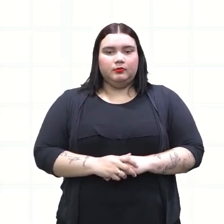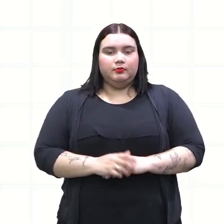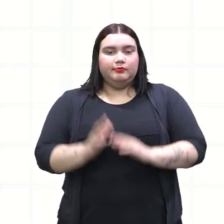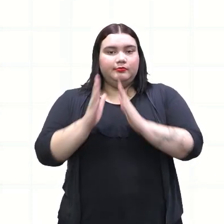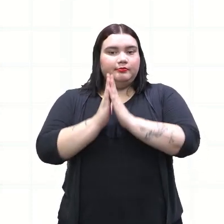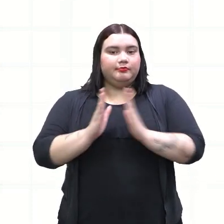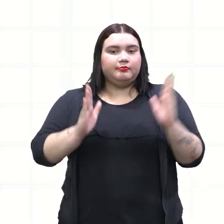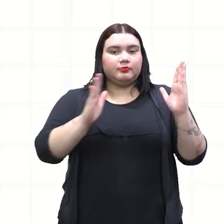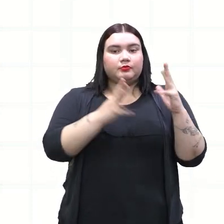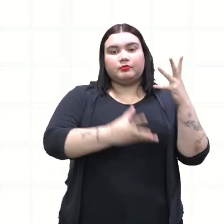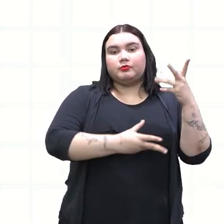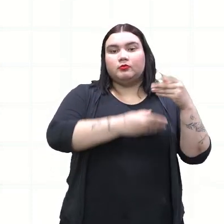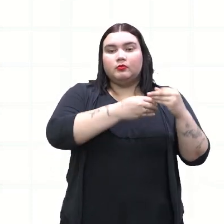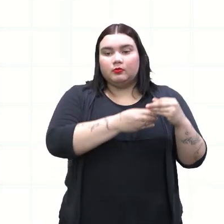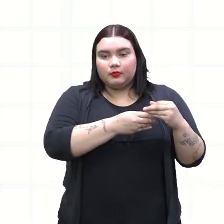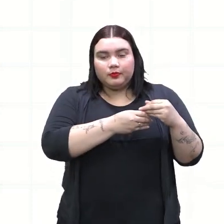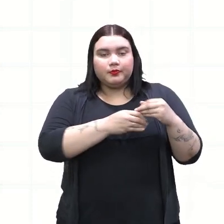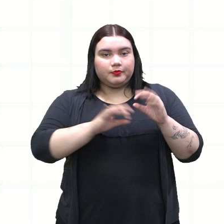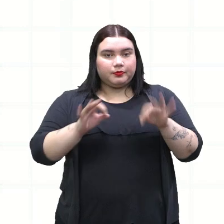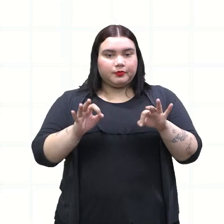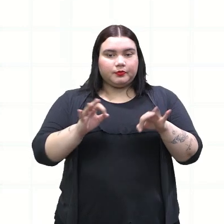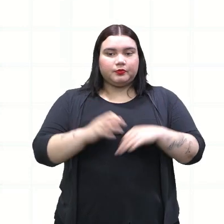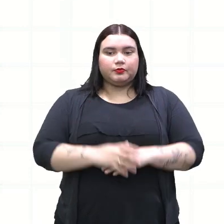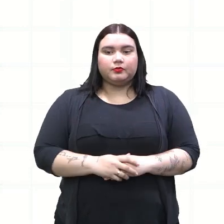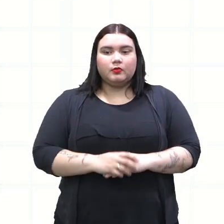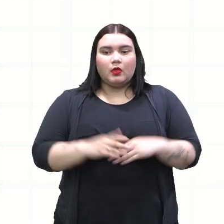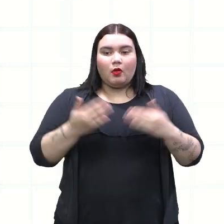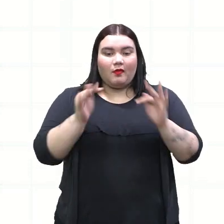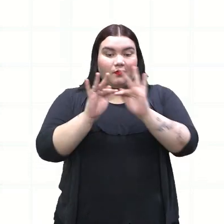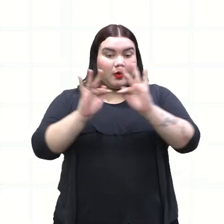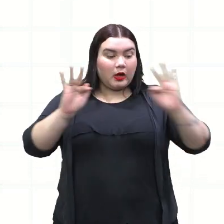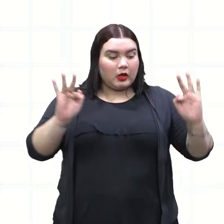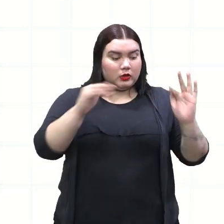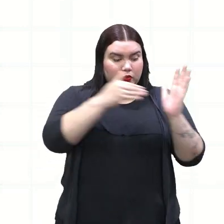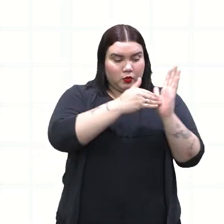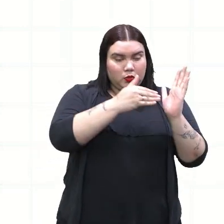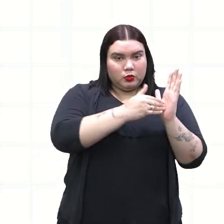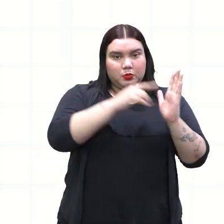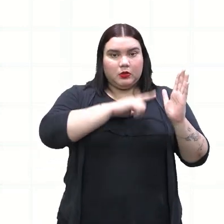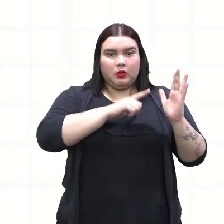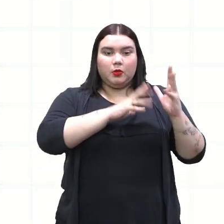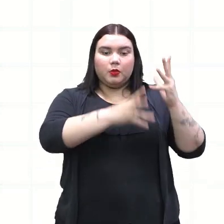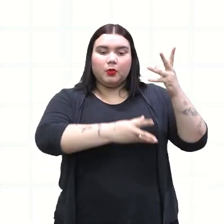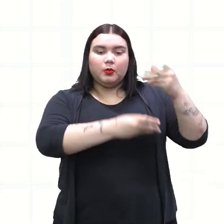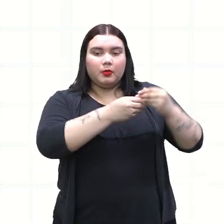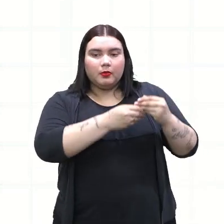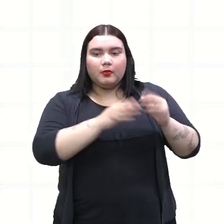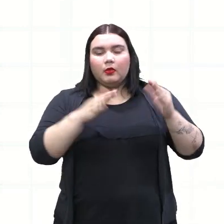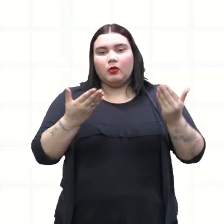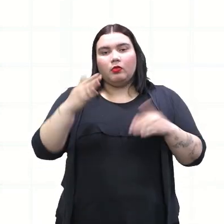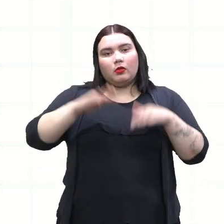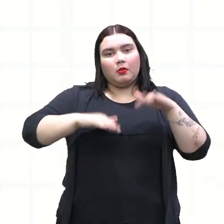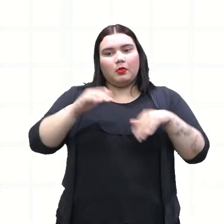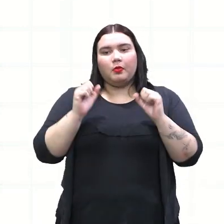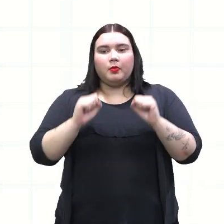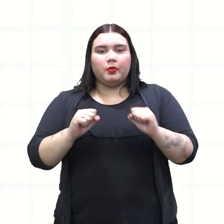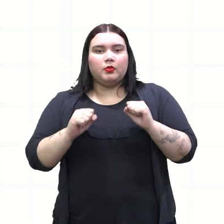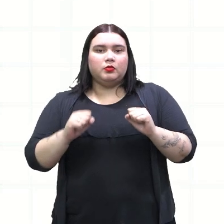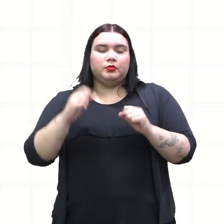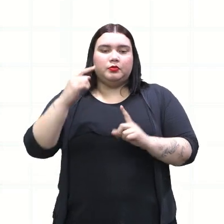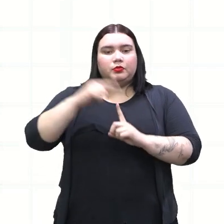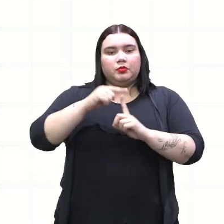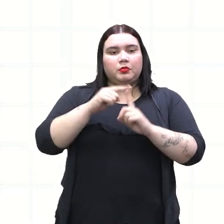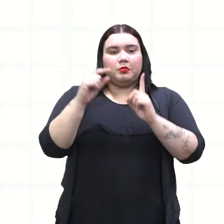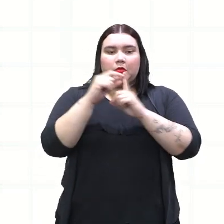o complemento, certo? Finalizando a frase, nós temos aí o complemento, que dependendo pode ser, né, uma palavra